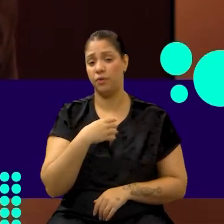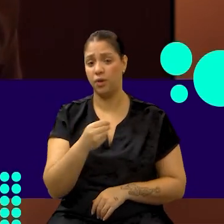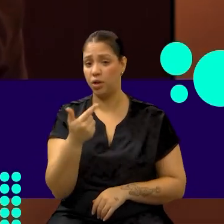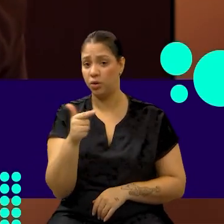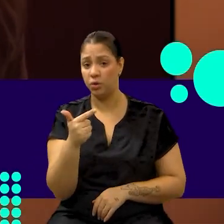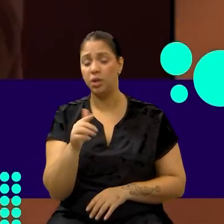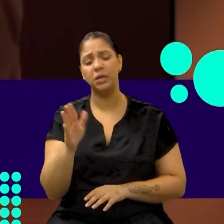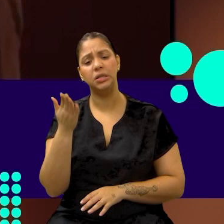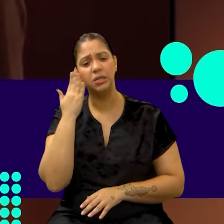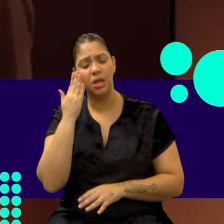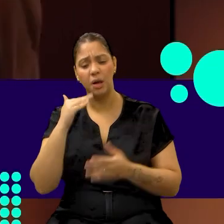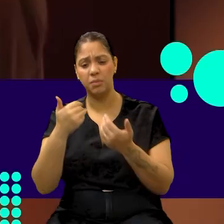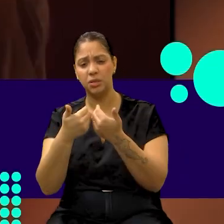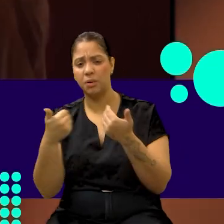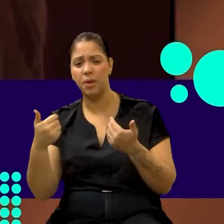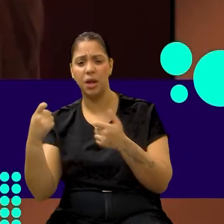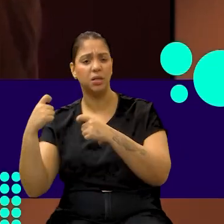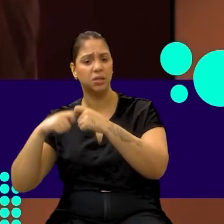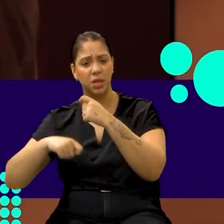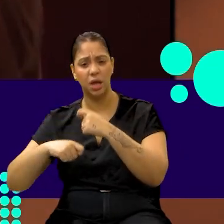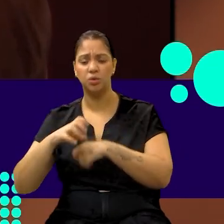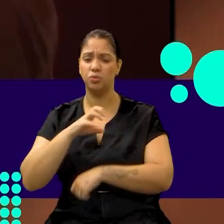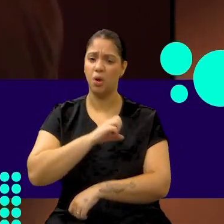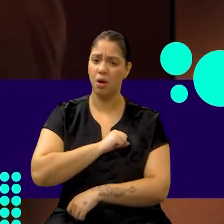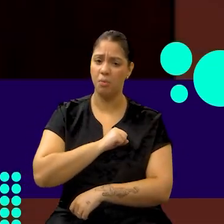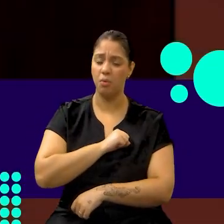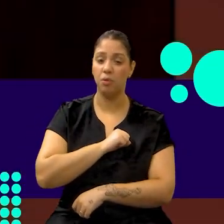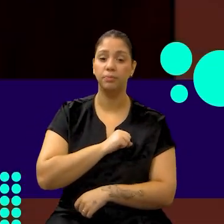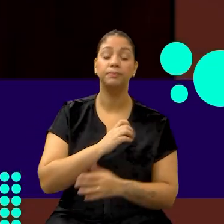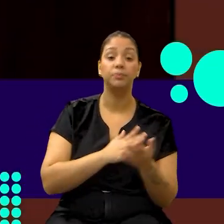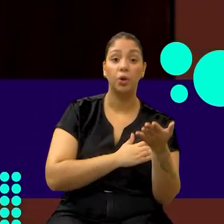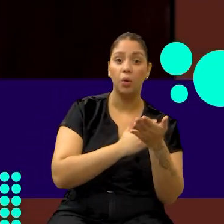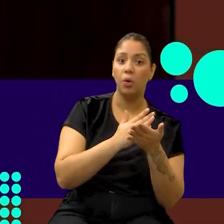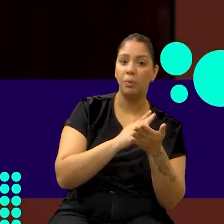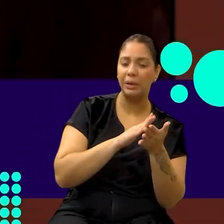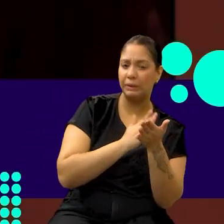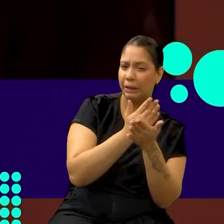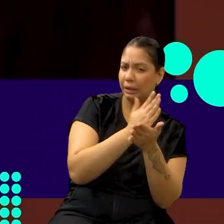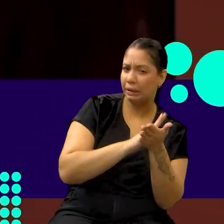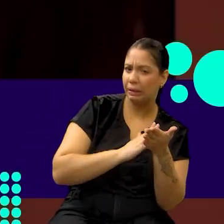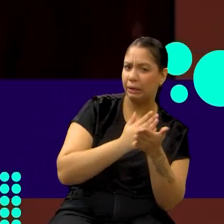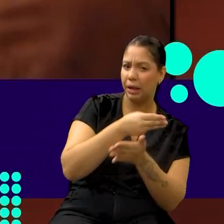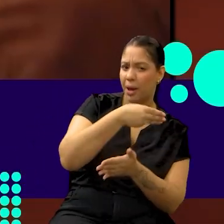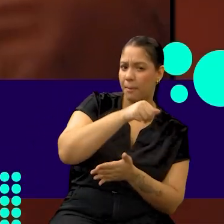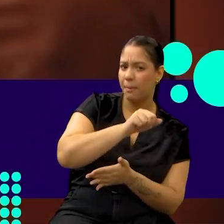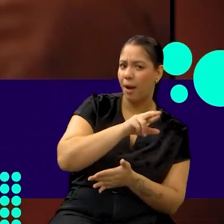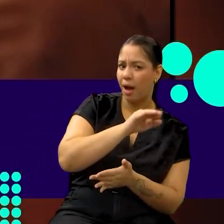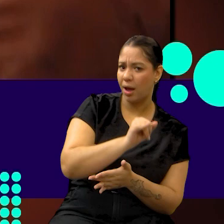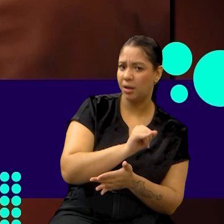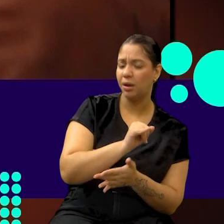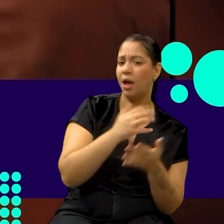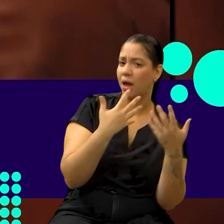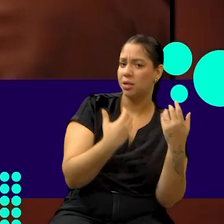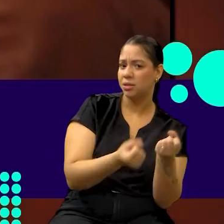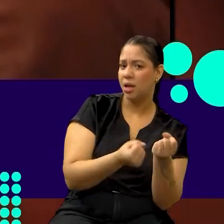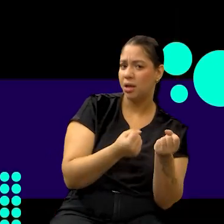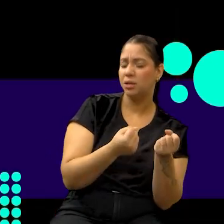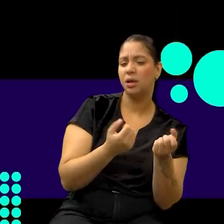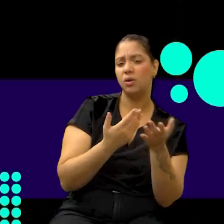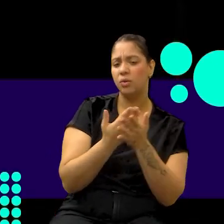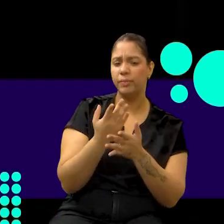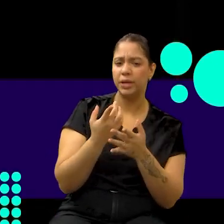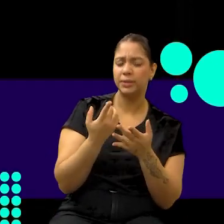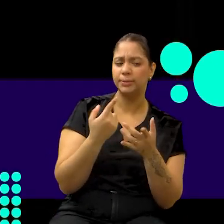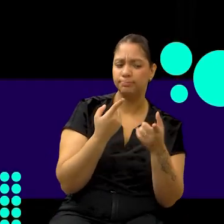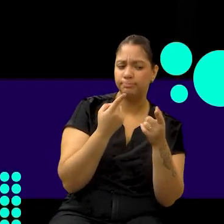Decidiram não ter filhos e dizem saber separar sexo do amor. Inicialmente incomodada com a novidade, Mari acaba cedendo